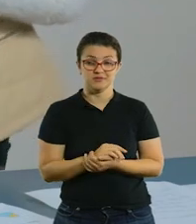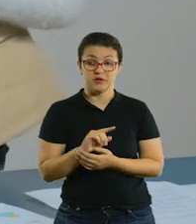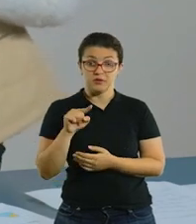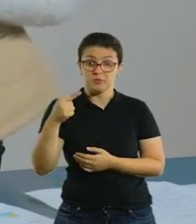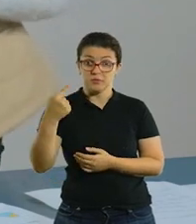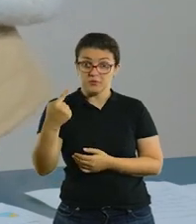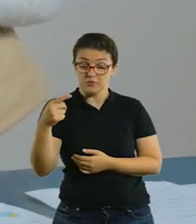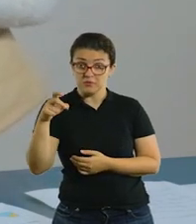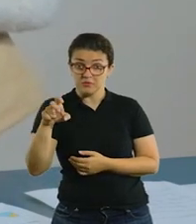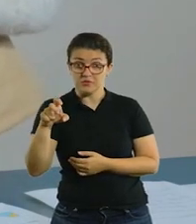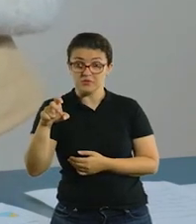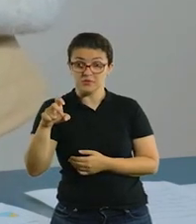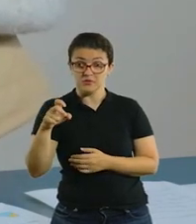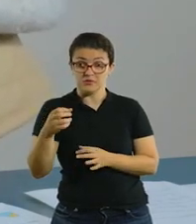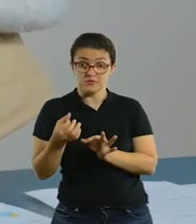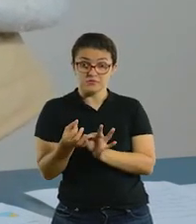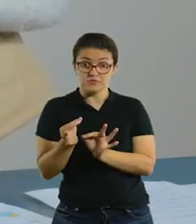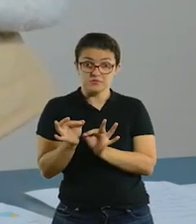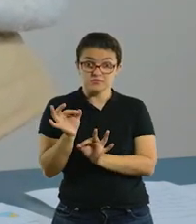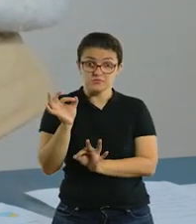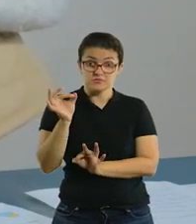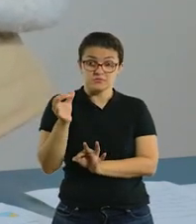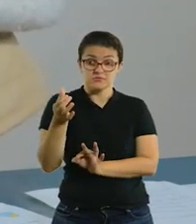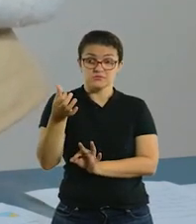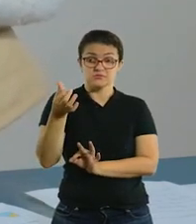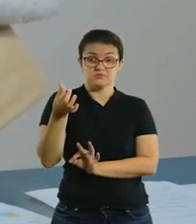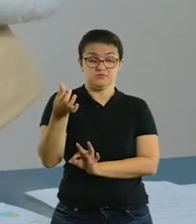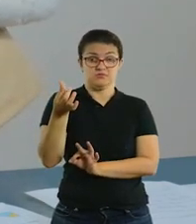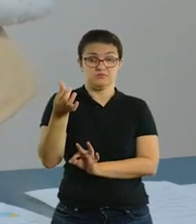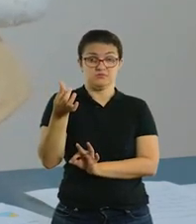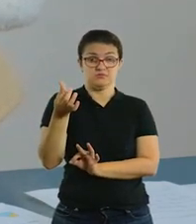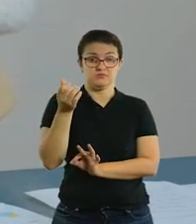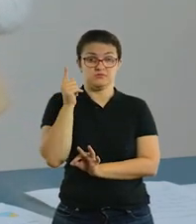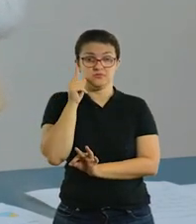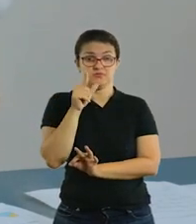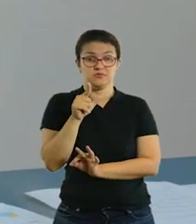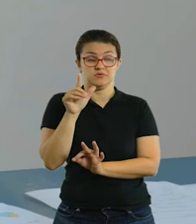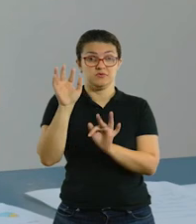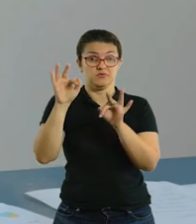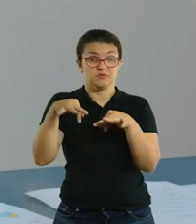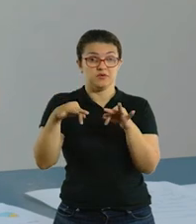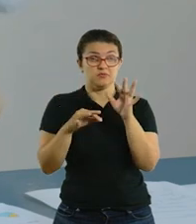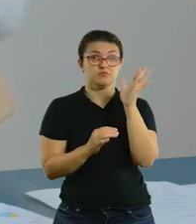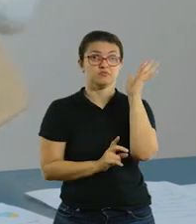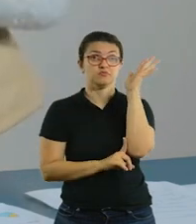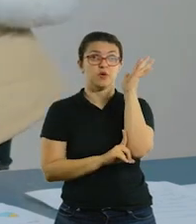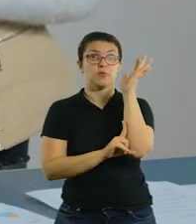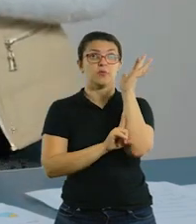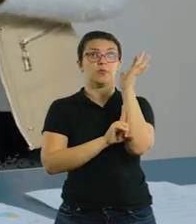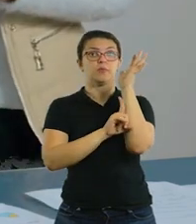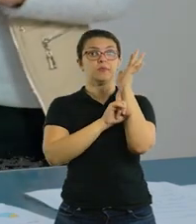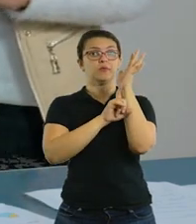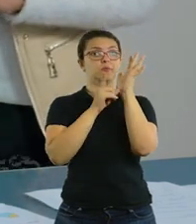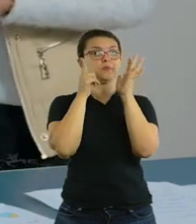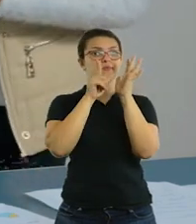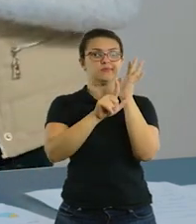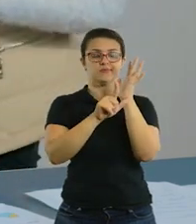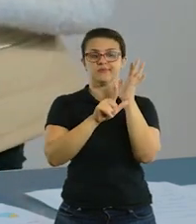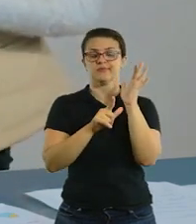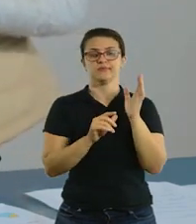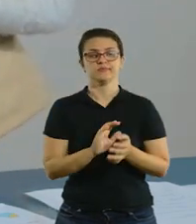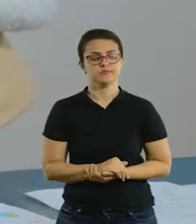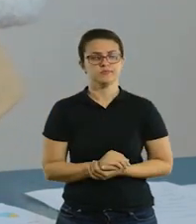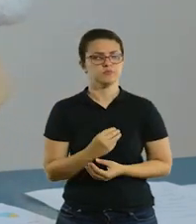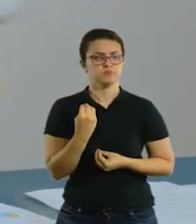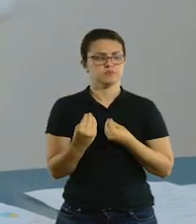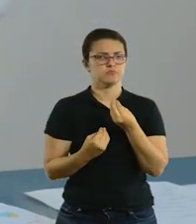ela subiu os 6 metros e conseguiu chegar no fim, né? Lá no alto da palmeira, ok?